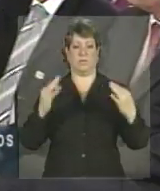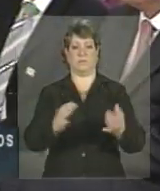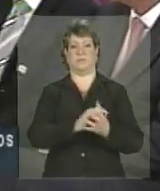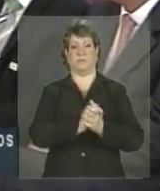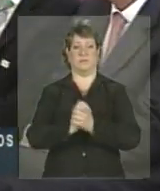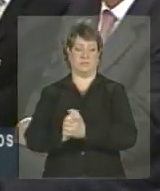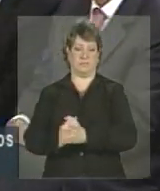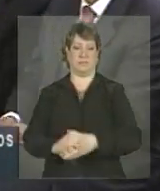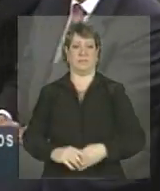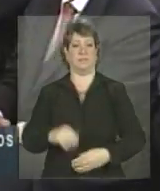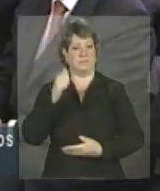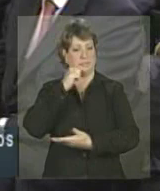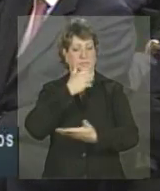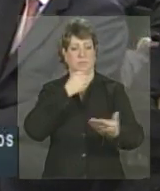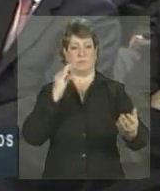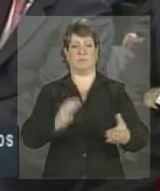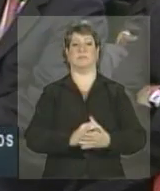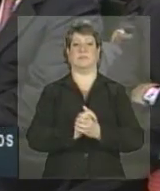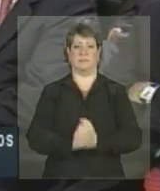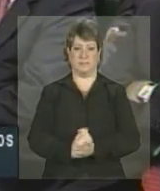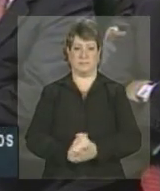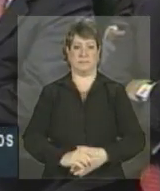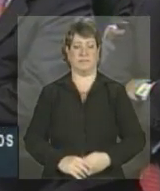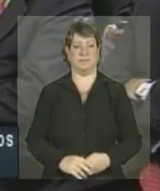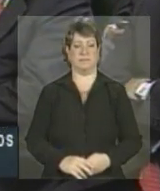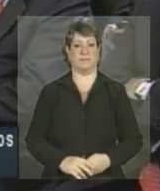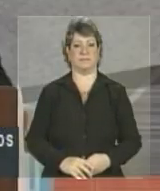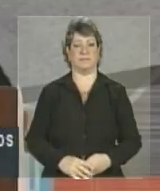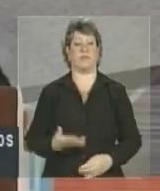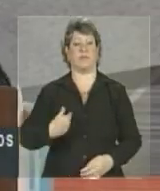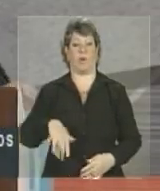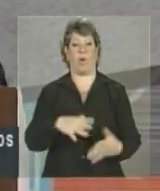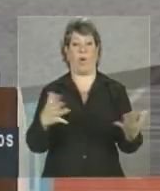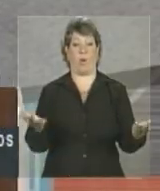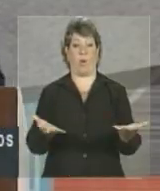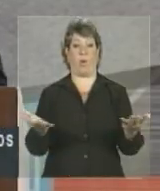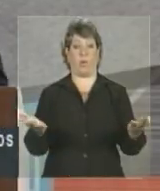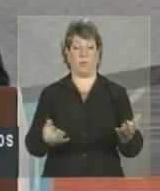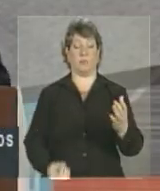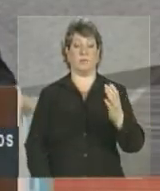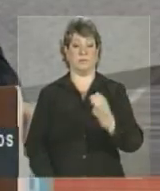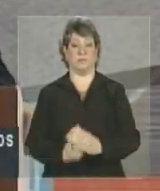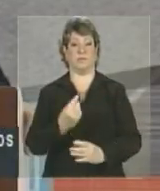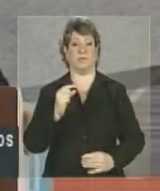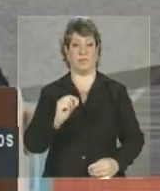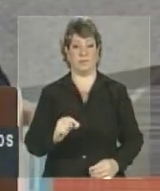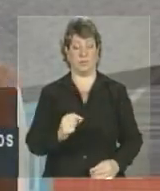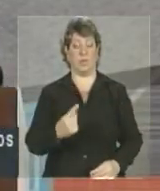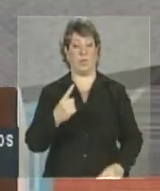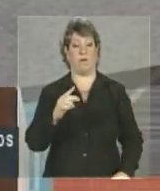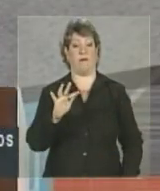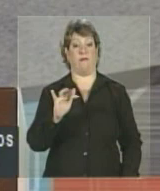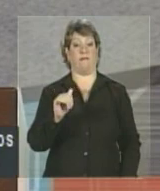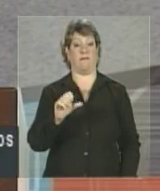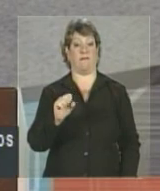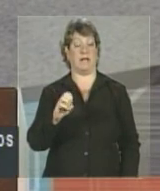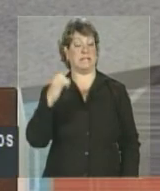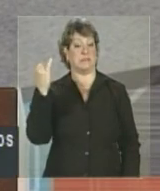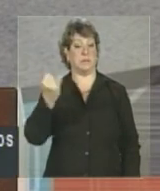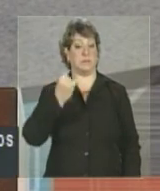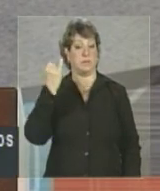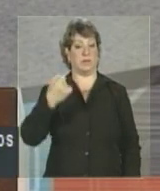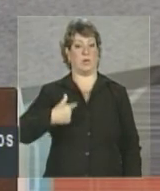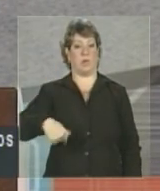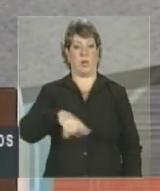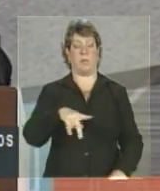minhas senhoras, meus senhores. Estamos inaugurando hoje uma fase importante no nosso